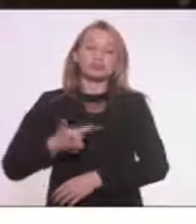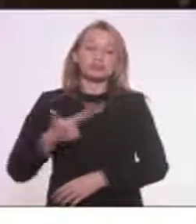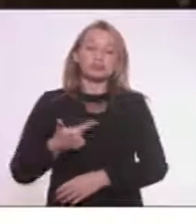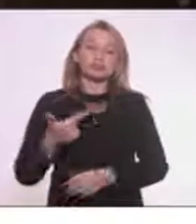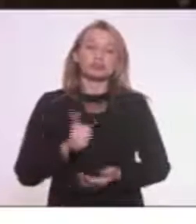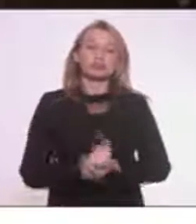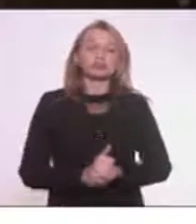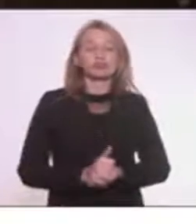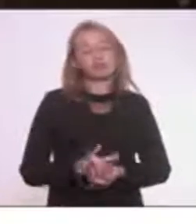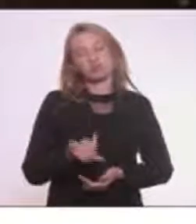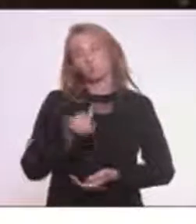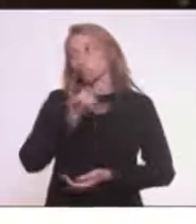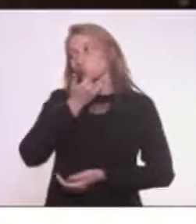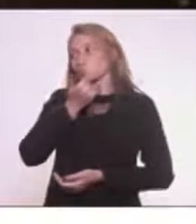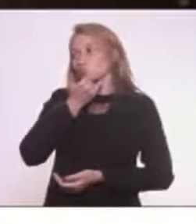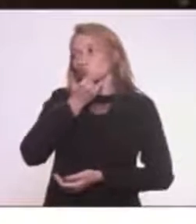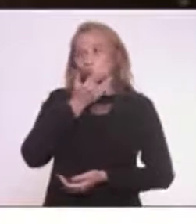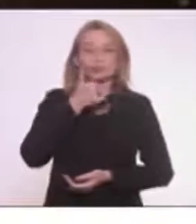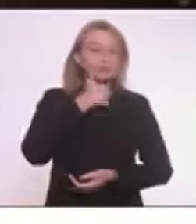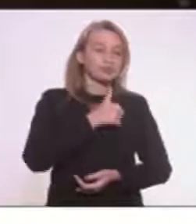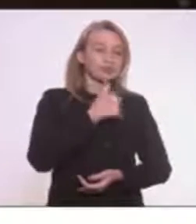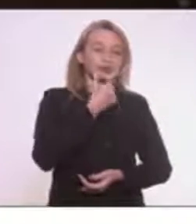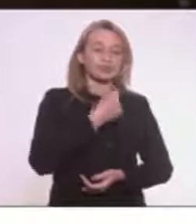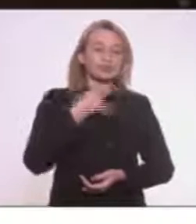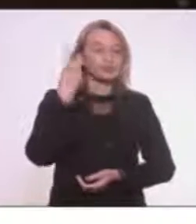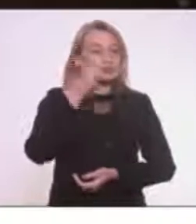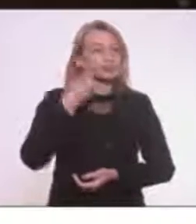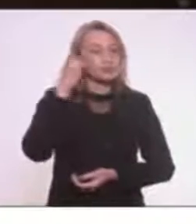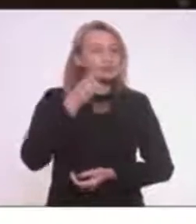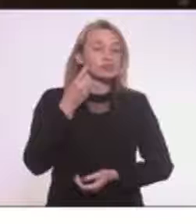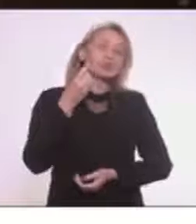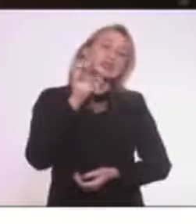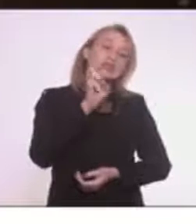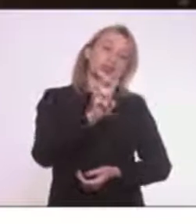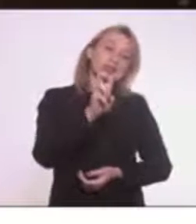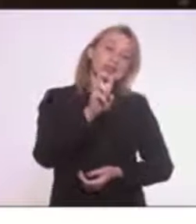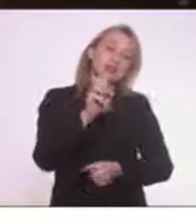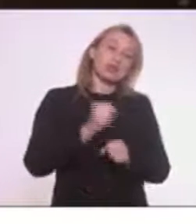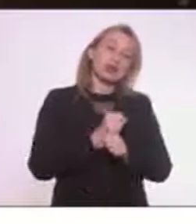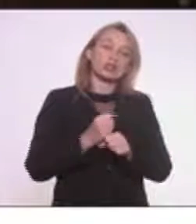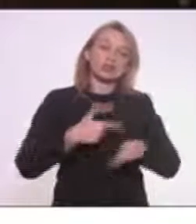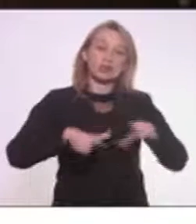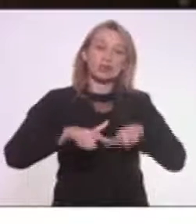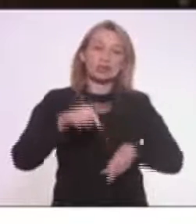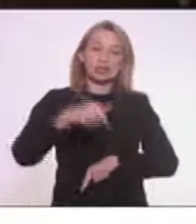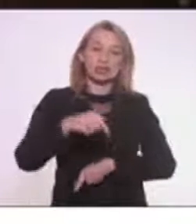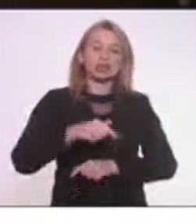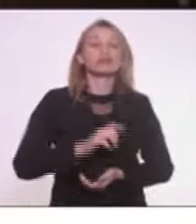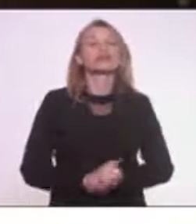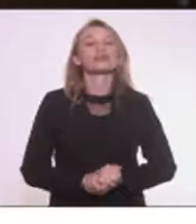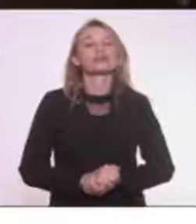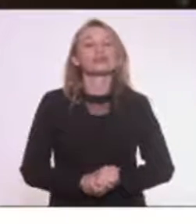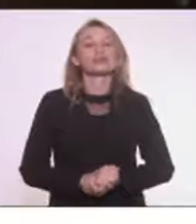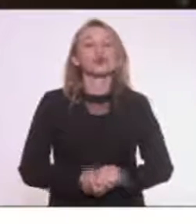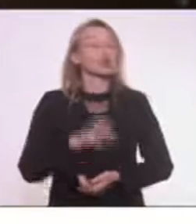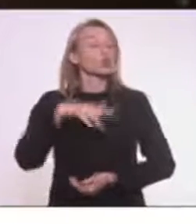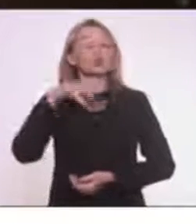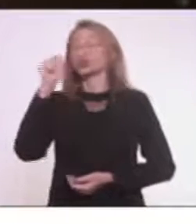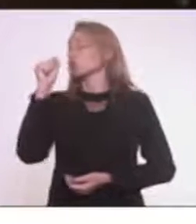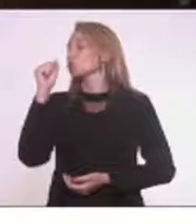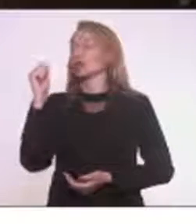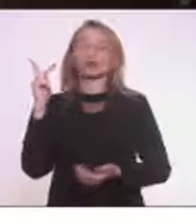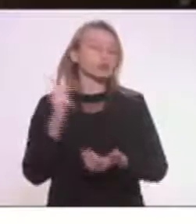desculpem, senhores deputados, senhores deputadas. Nesses 5 anos que estou nessa casa, isso nunca